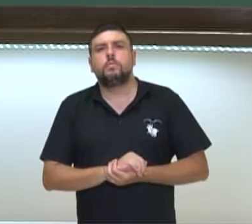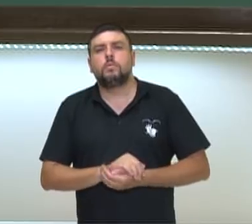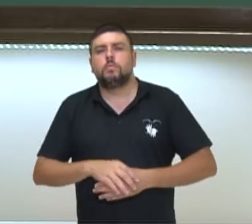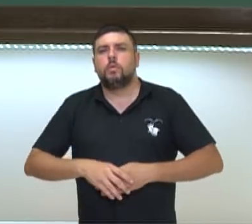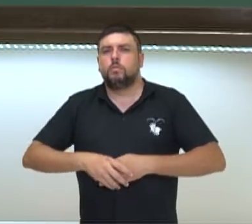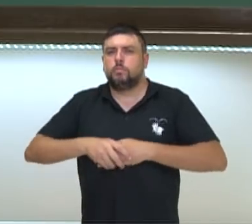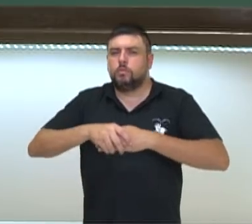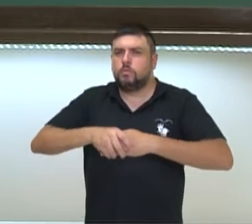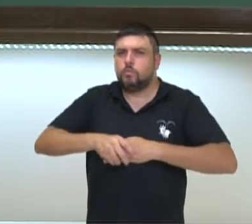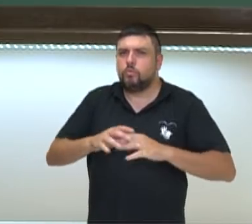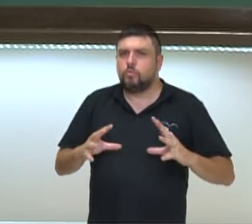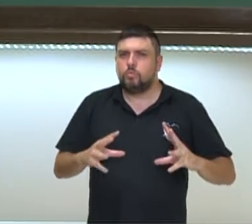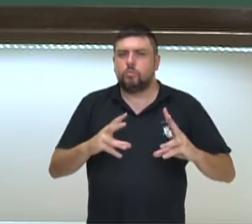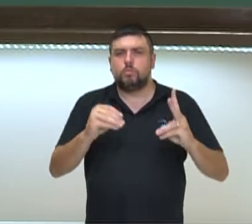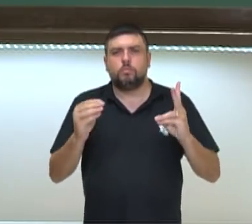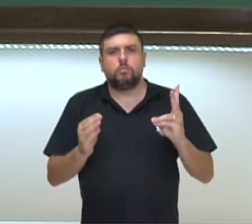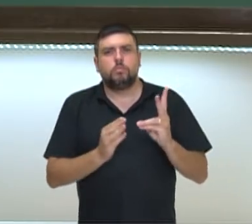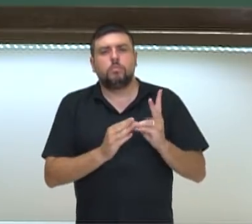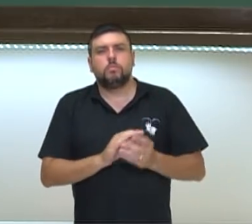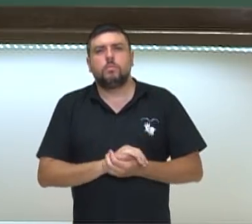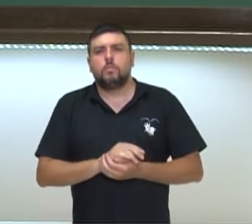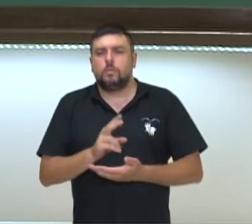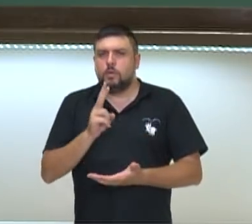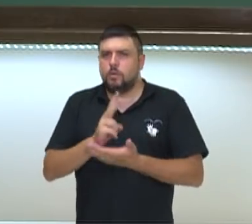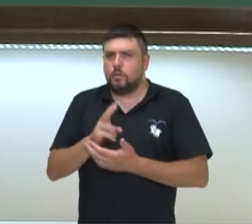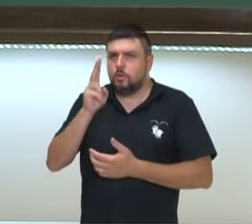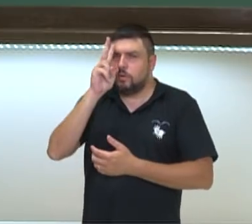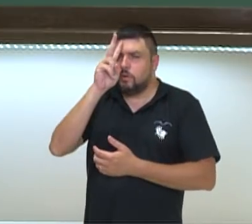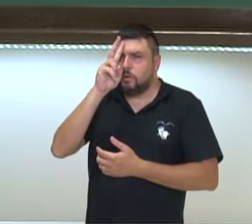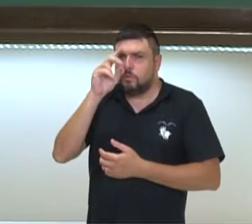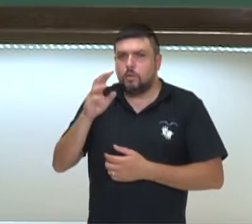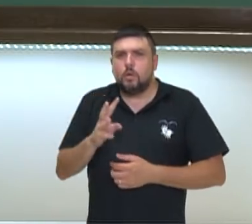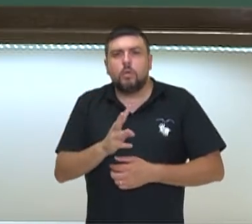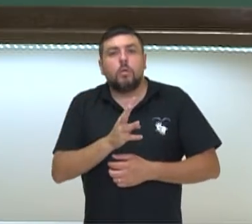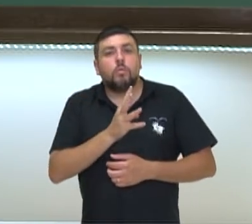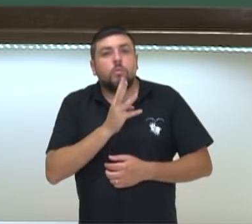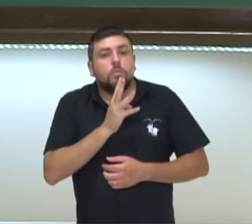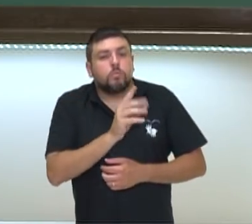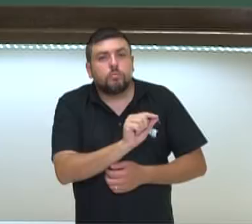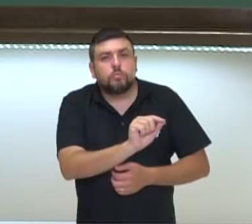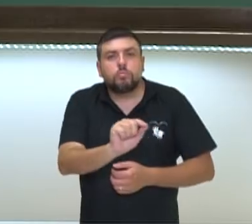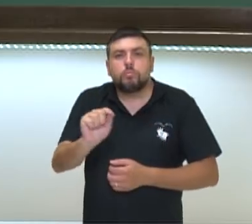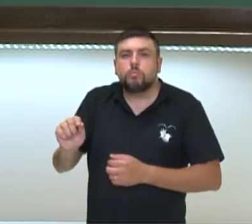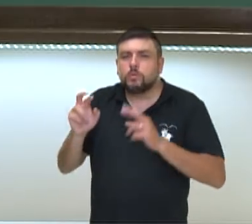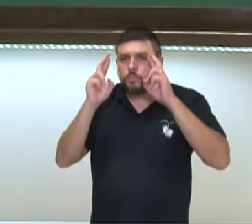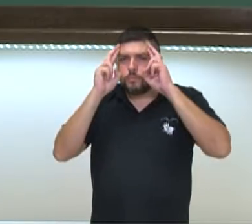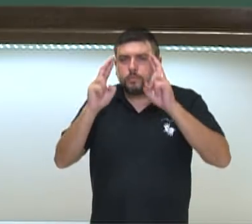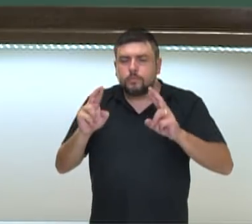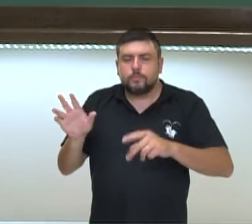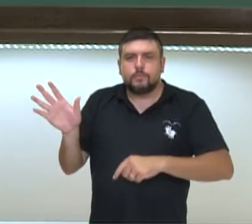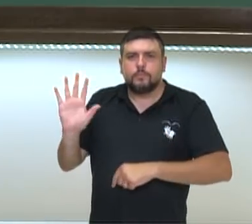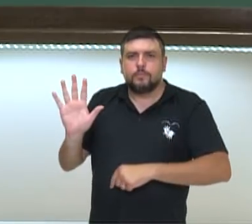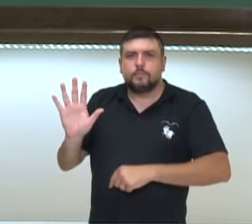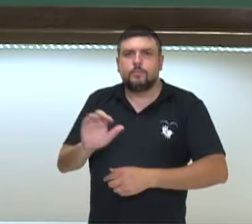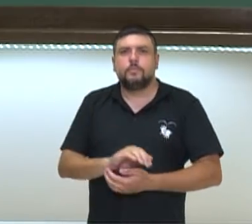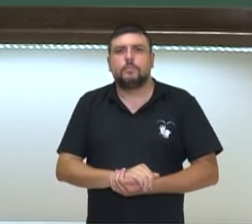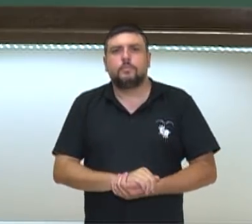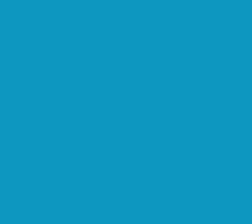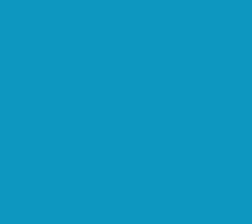todos os povos indígenas. Sempre lembrando, conhecer para respeitar. escutar. Até a próxima aula.